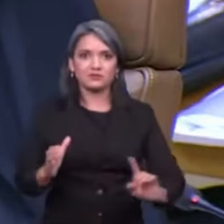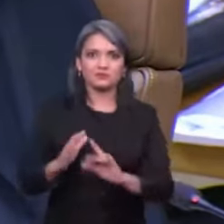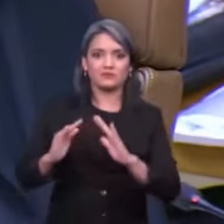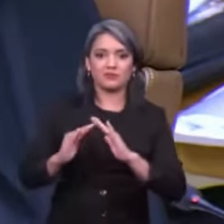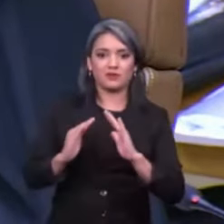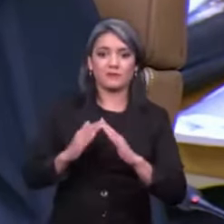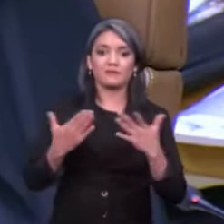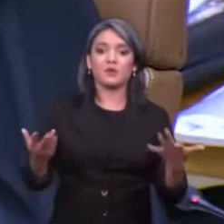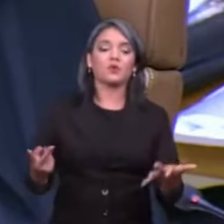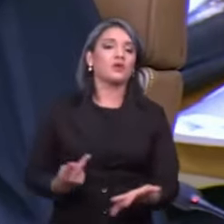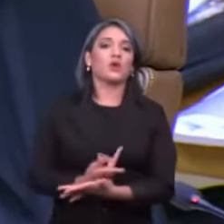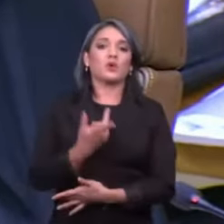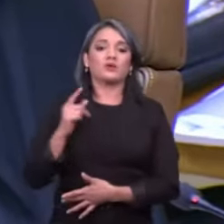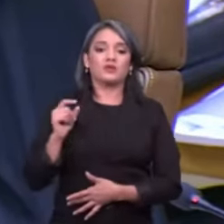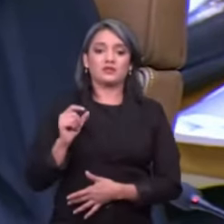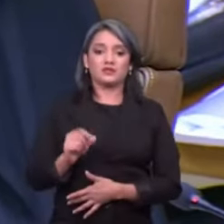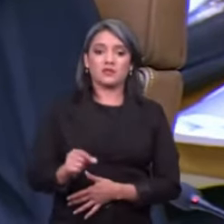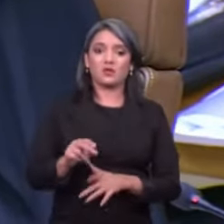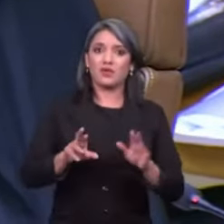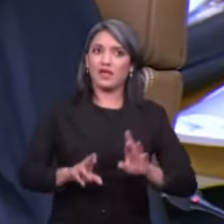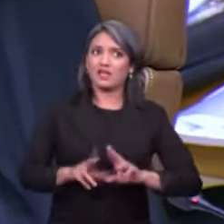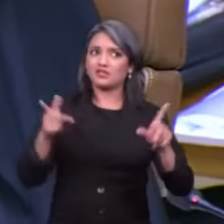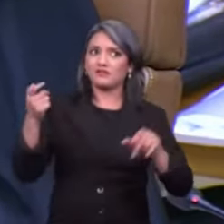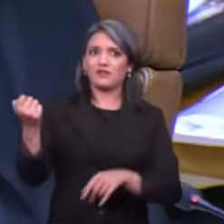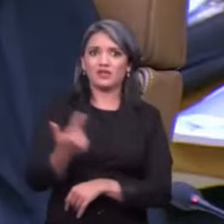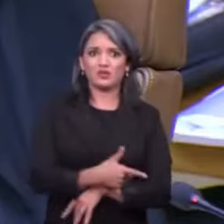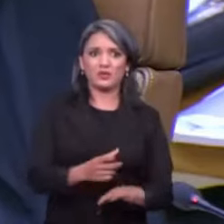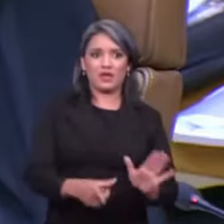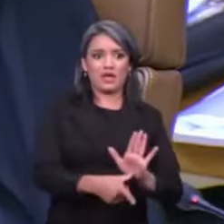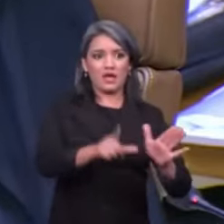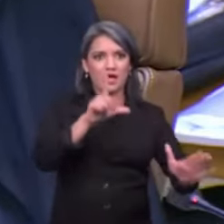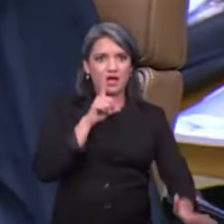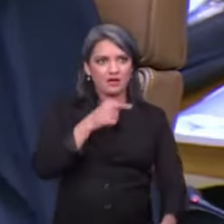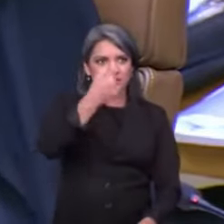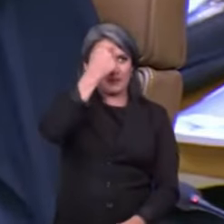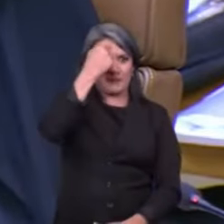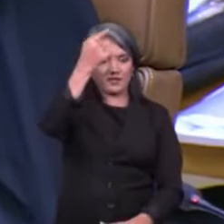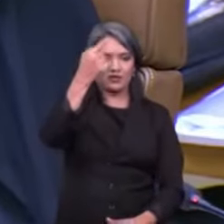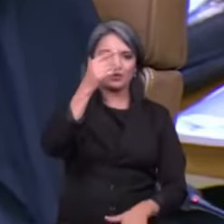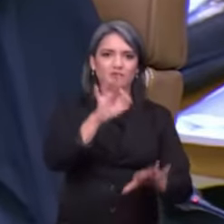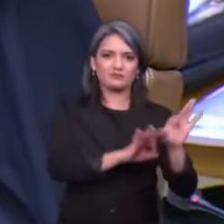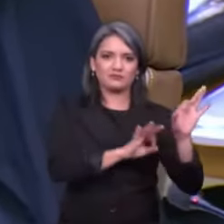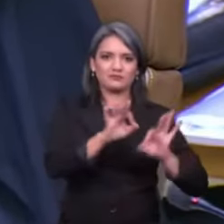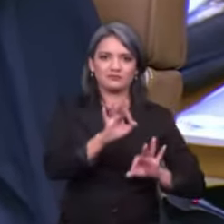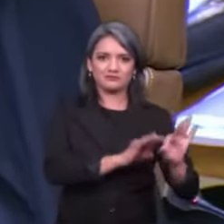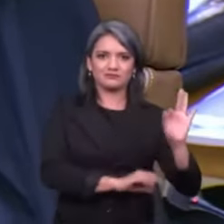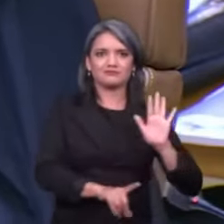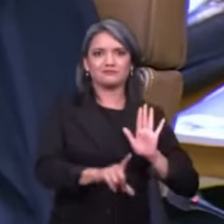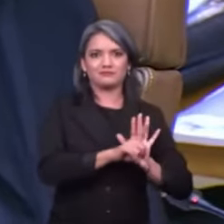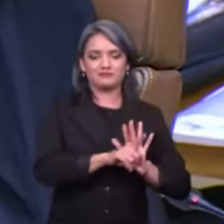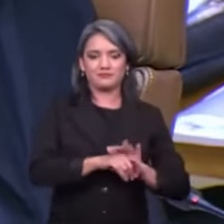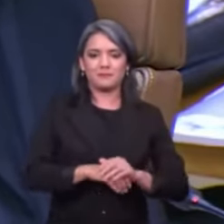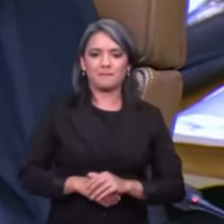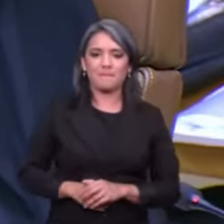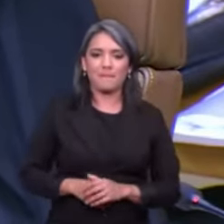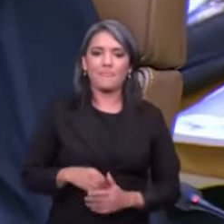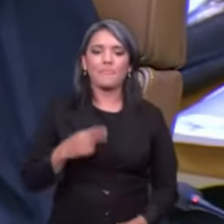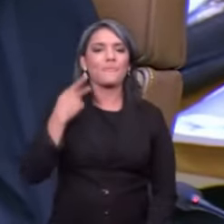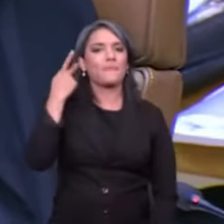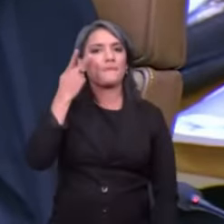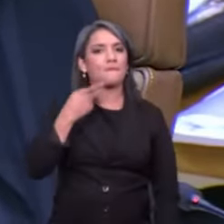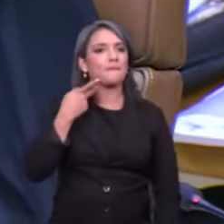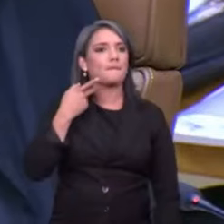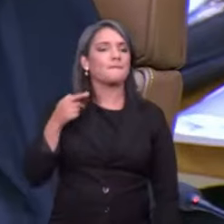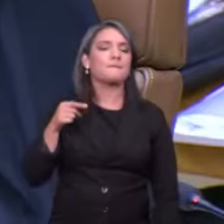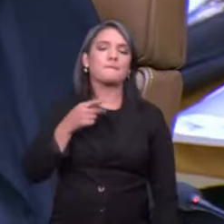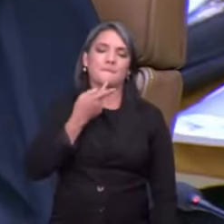Shangri-La utópico que nos foi prometido com a medida 110, disse Christopher Barosa, o promotor distrital de